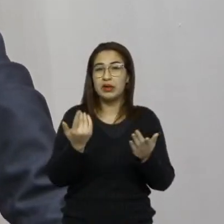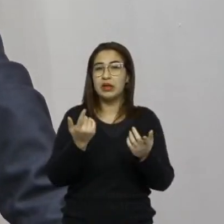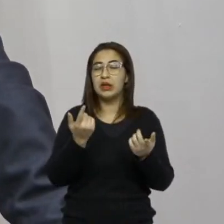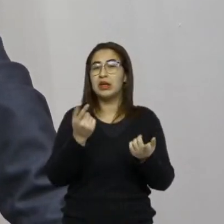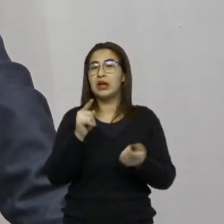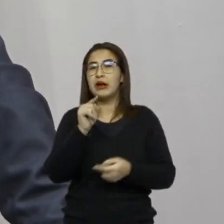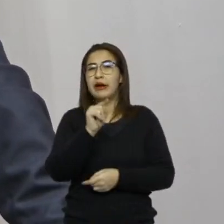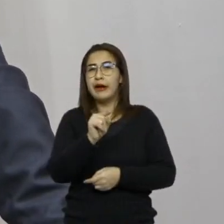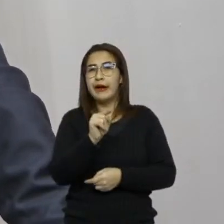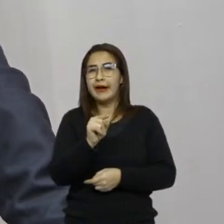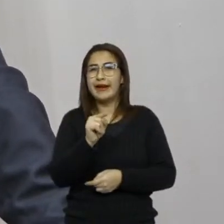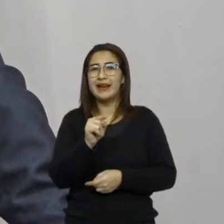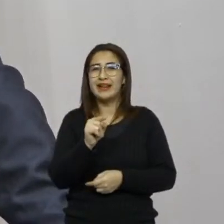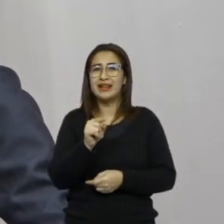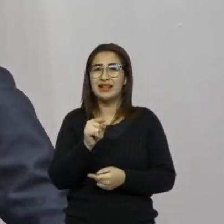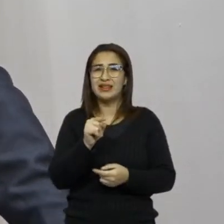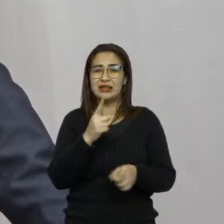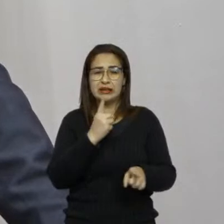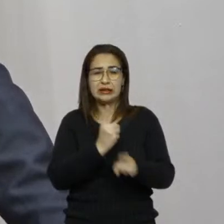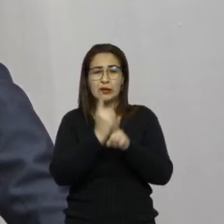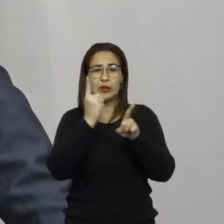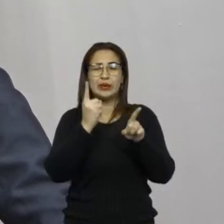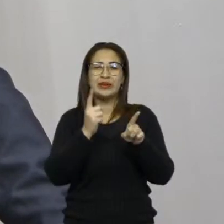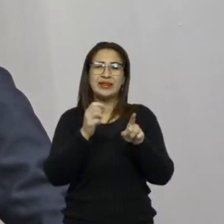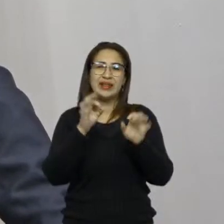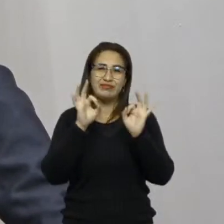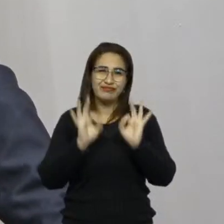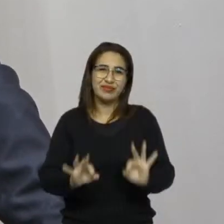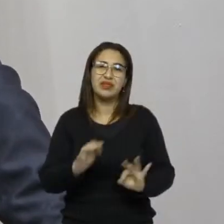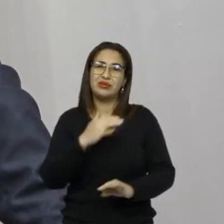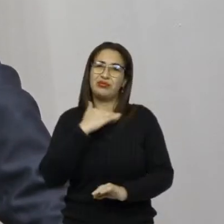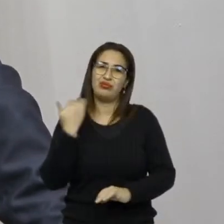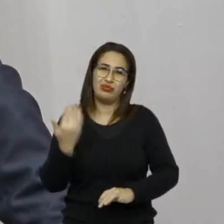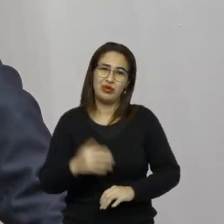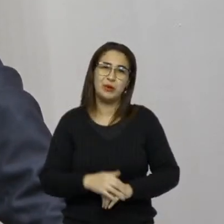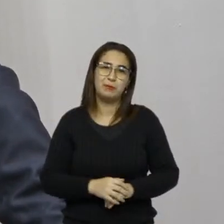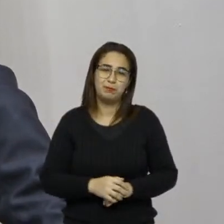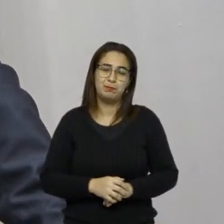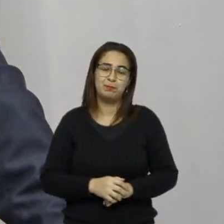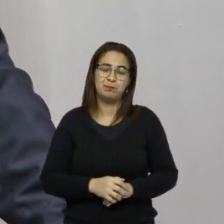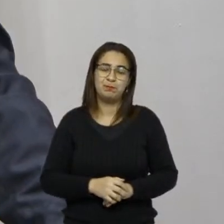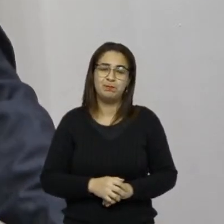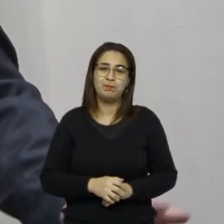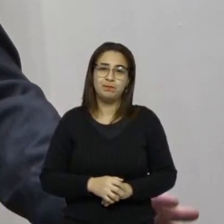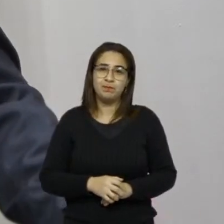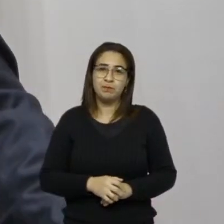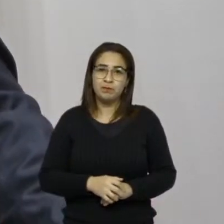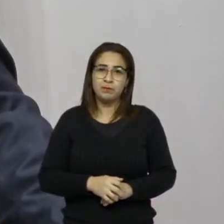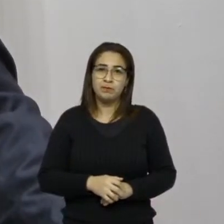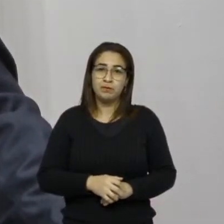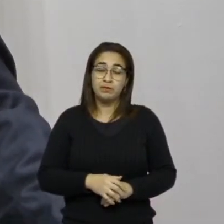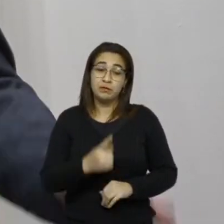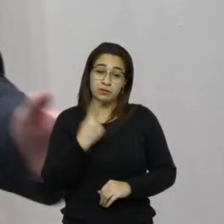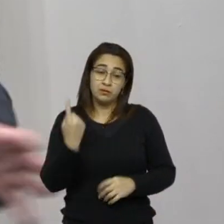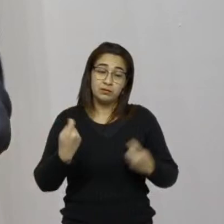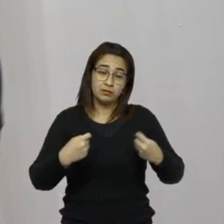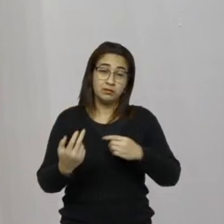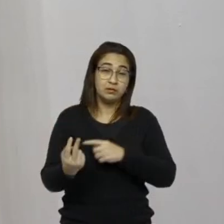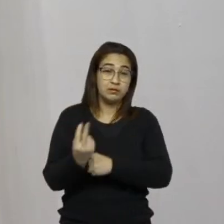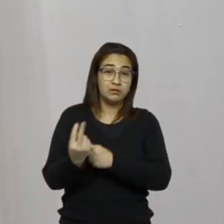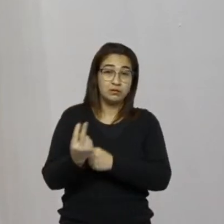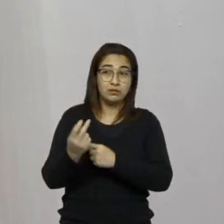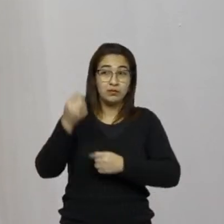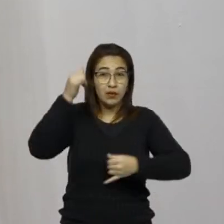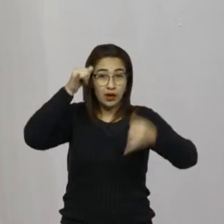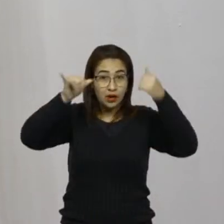ele é fatal. A cada momento, a cada instante, aumenta. E nós temos que nos prevenir. Afinal de contas,